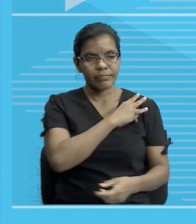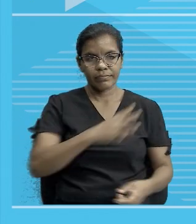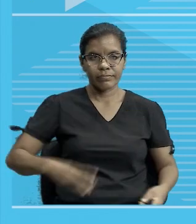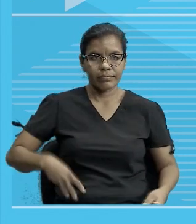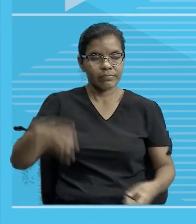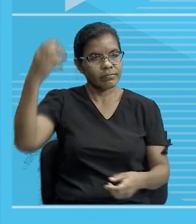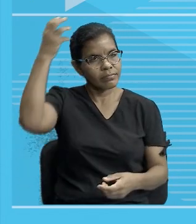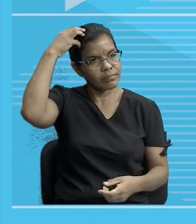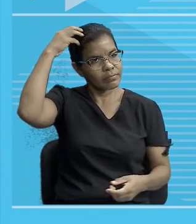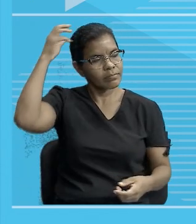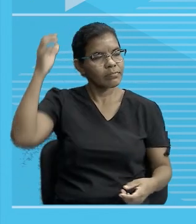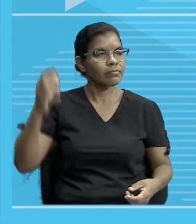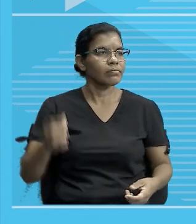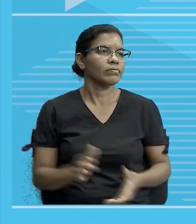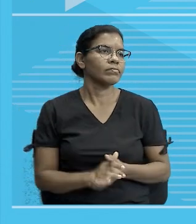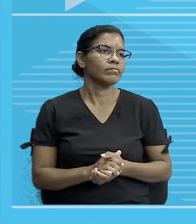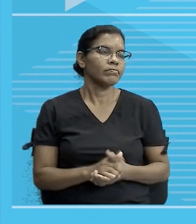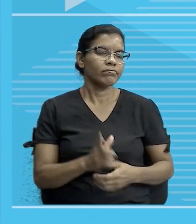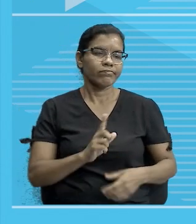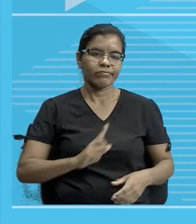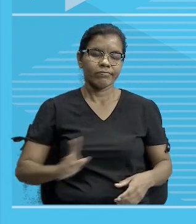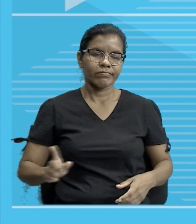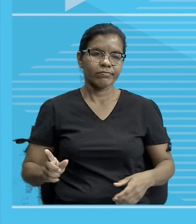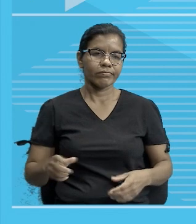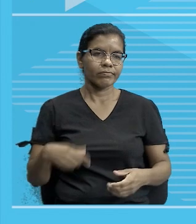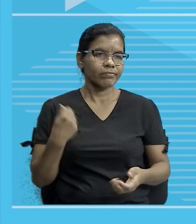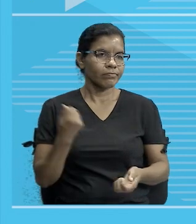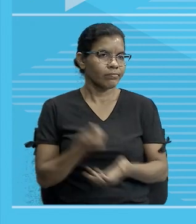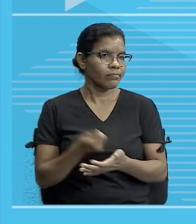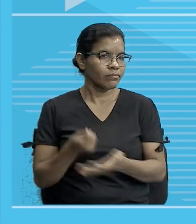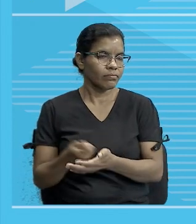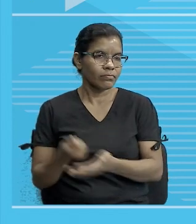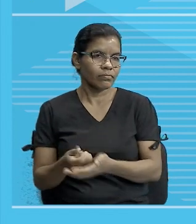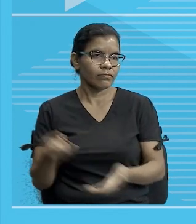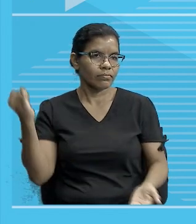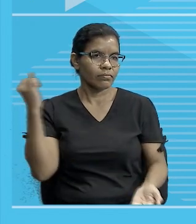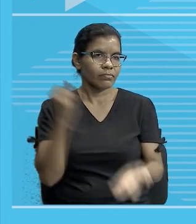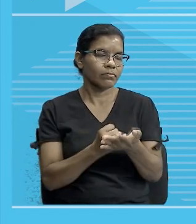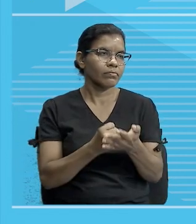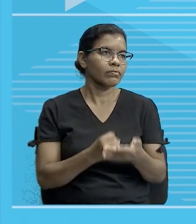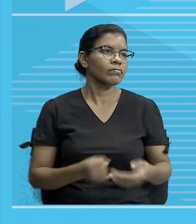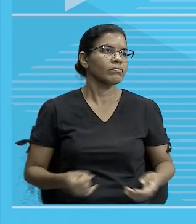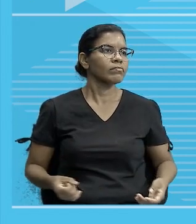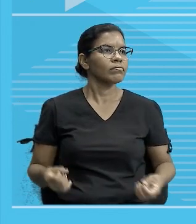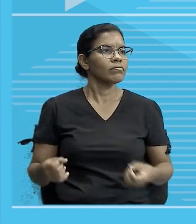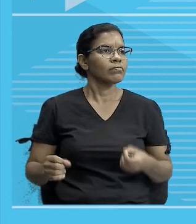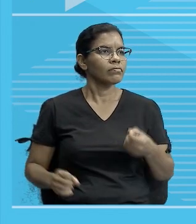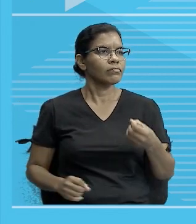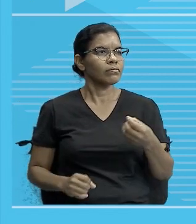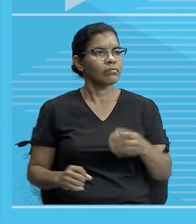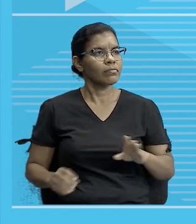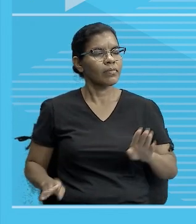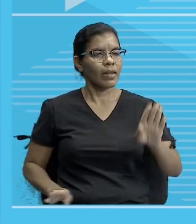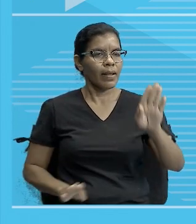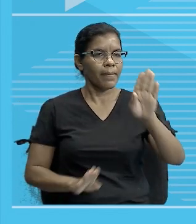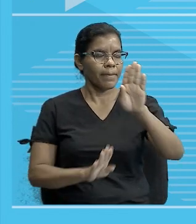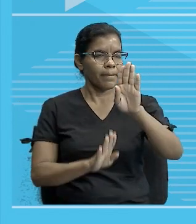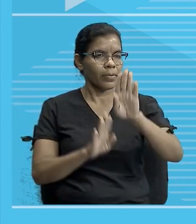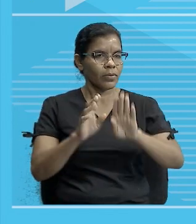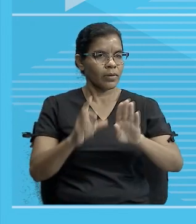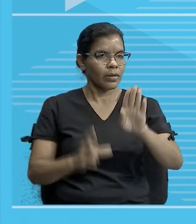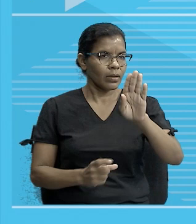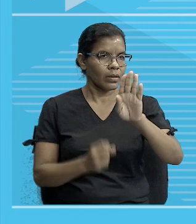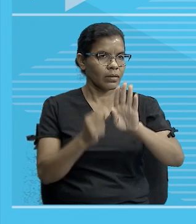imposto. Não, não. Então, lá na corte com o rei, a burguesia estava doidinha pelo poder, chega,